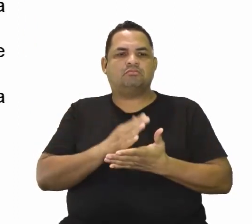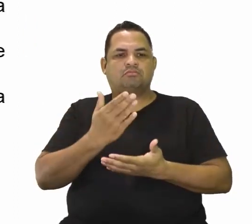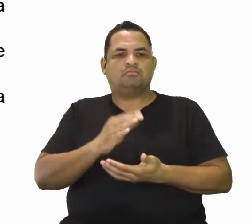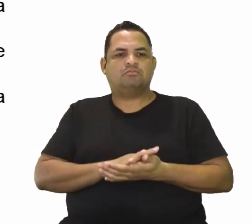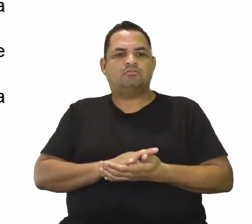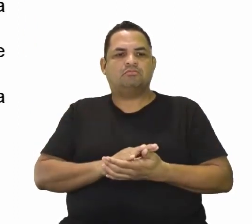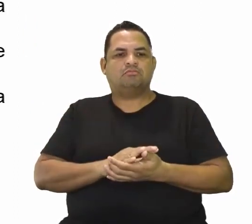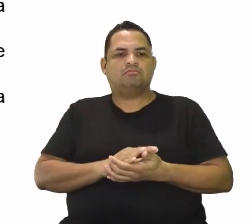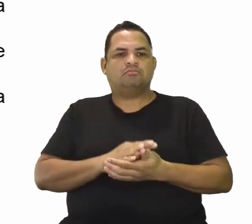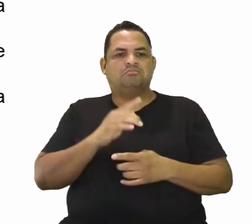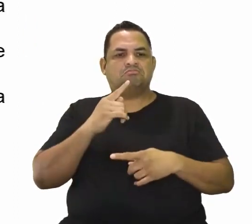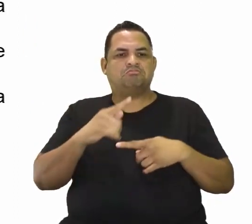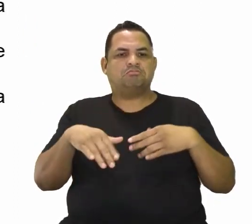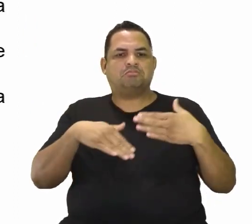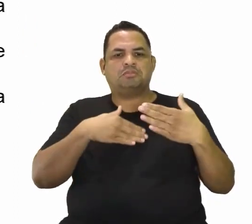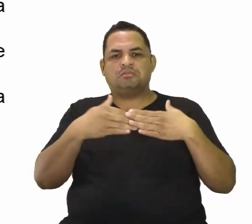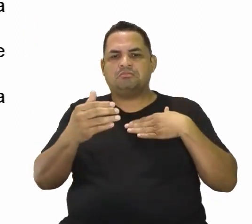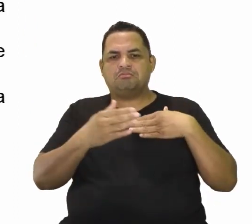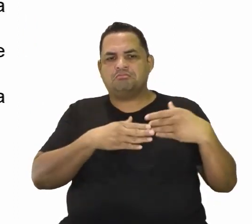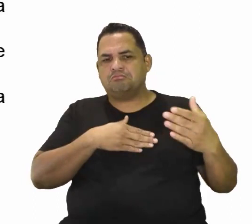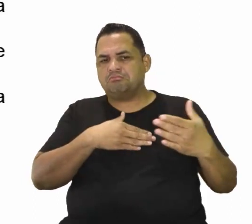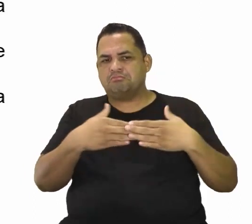daí, coibir,